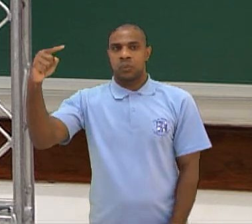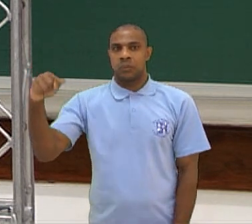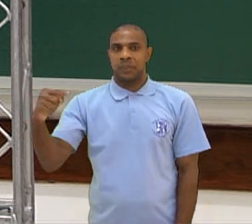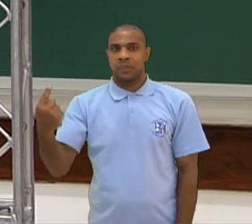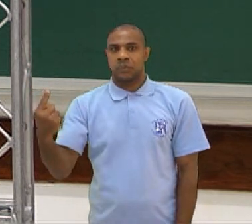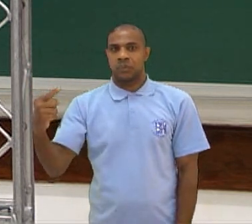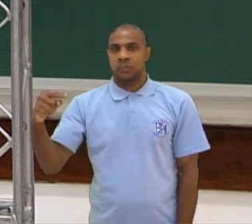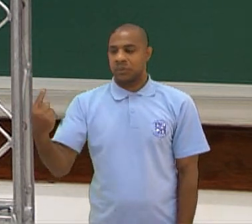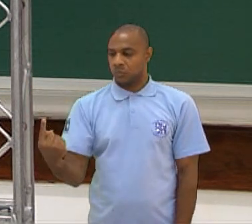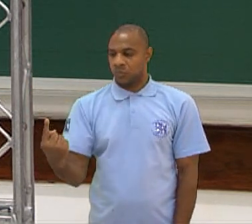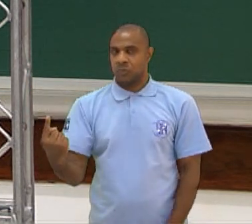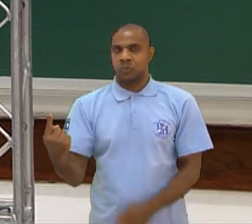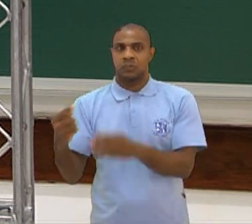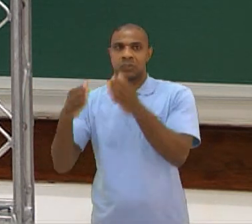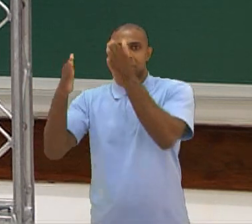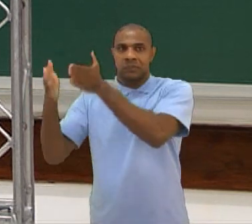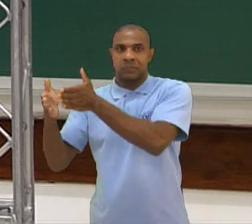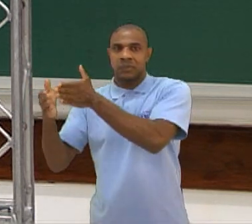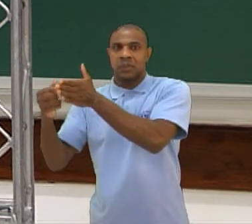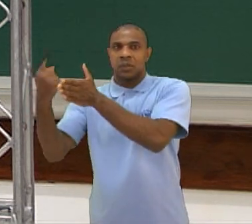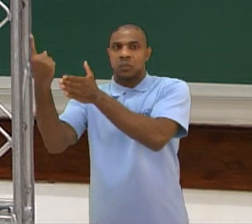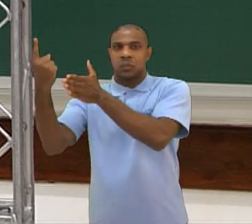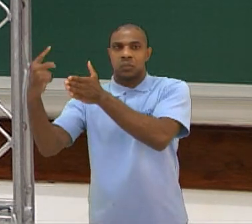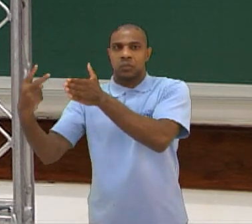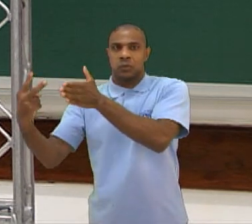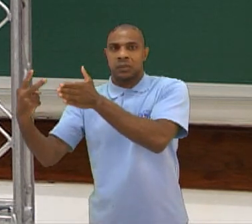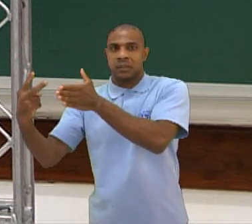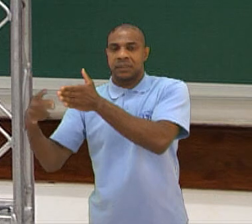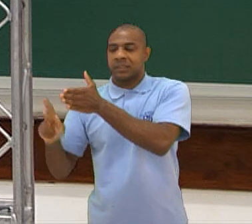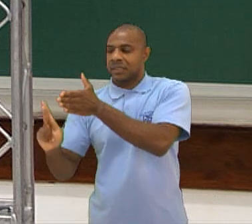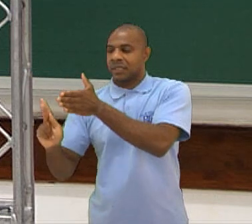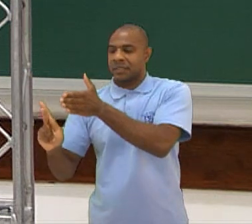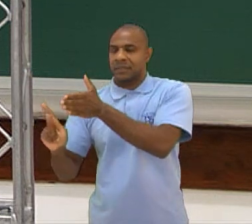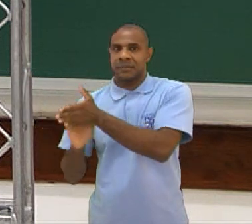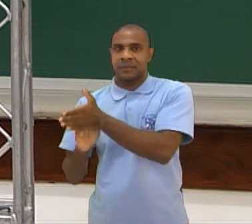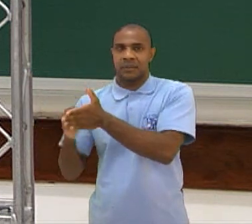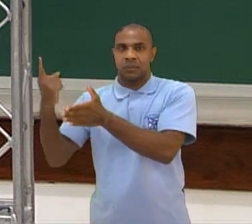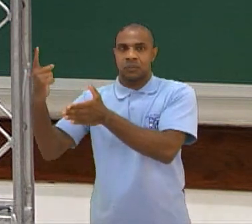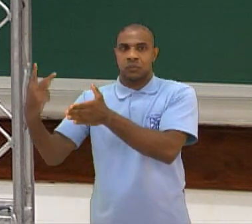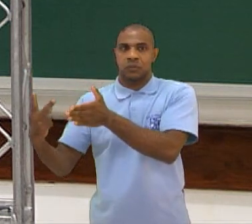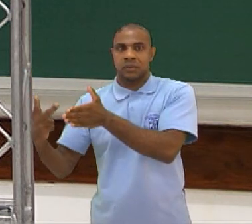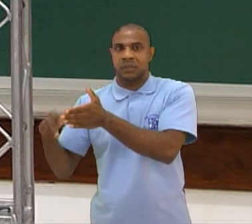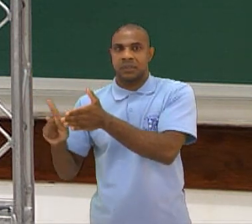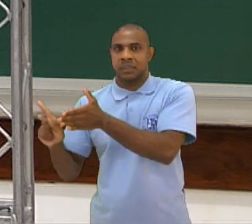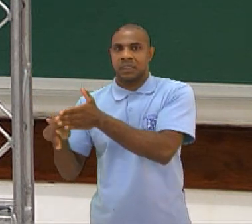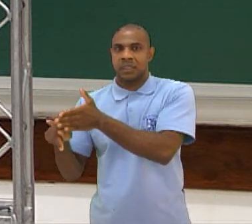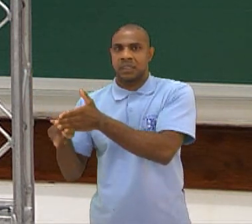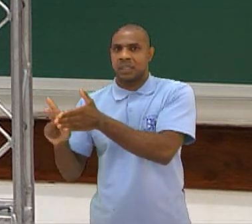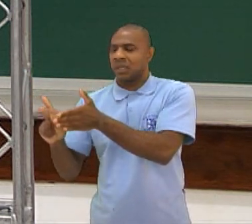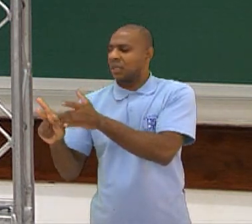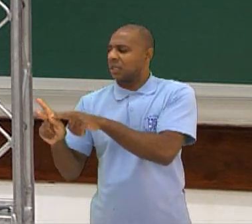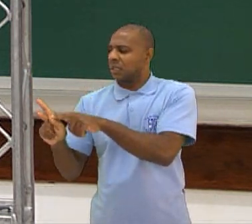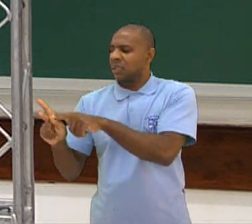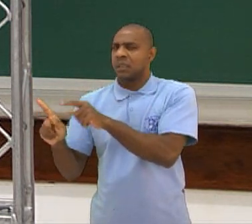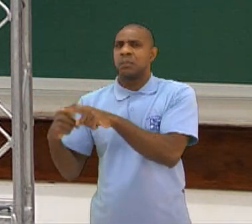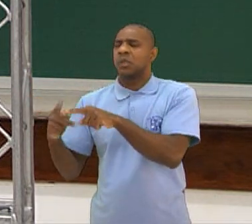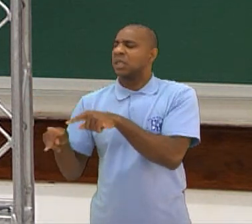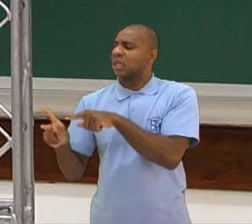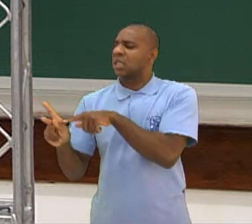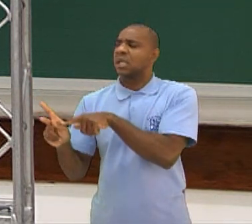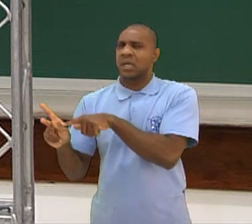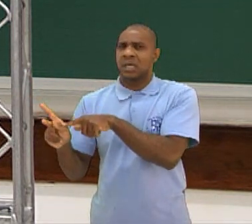ajustada. Deu um enrosco na língua aqui. Então vamos que vamos. Olha só. Tcharam! Sistema ajustado. Por